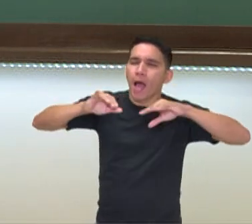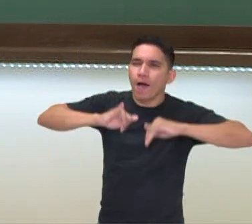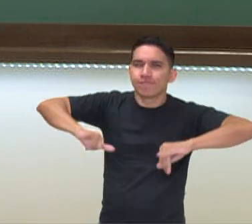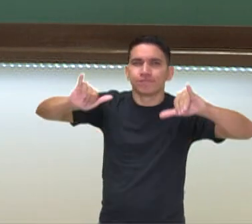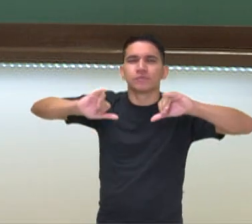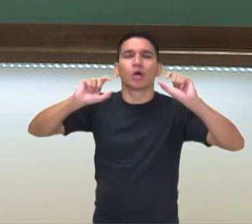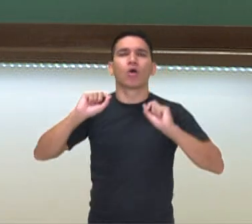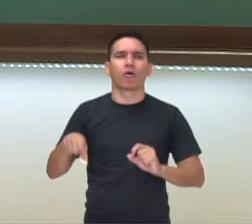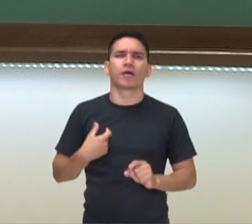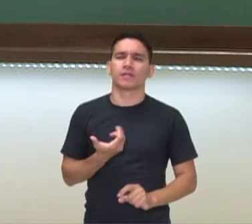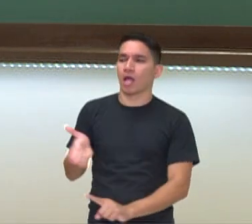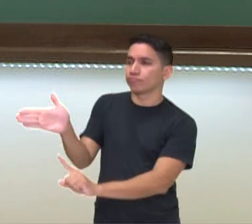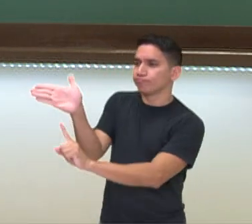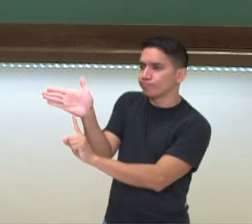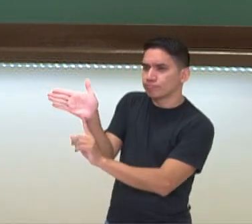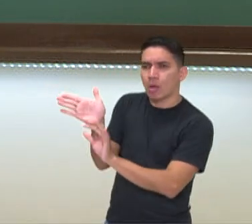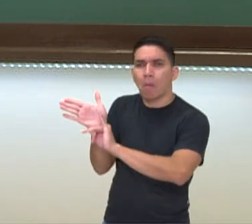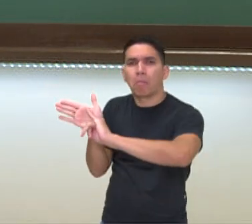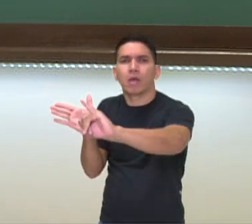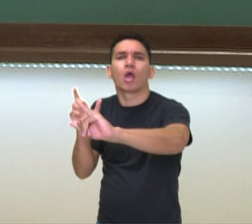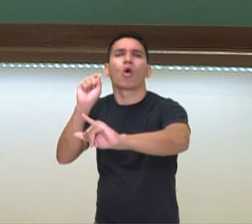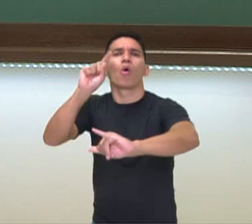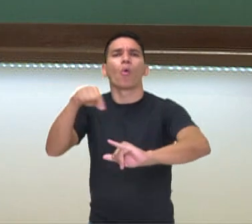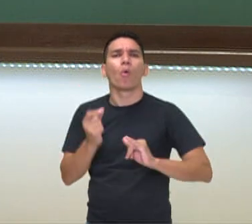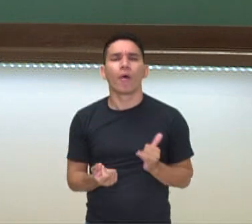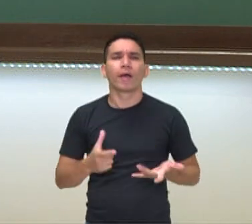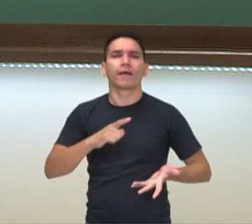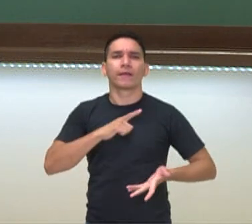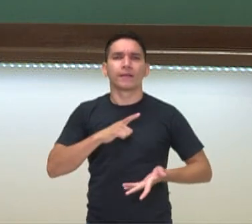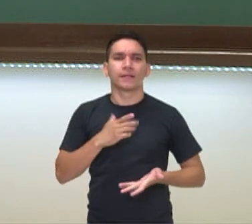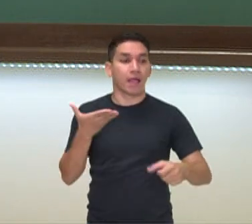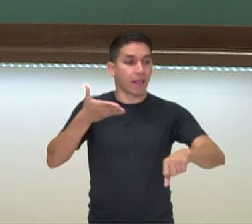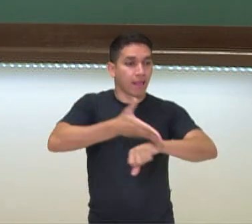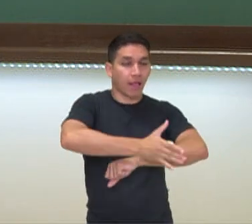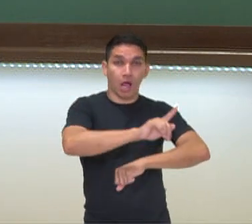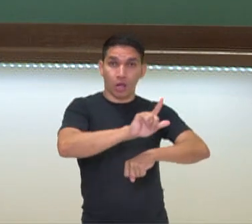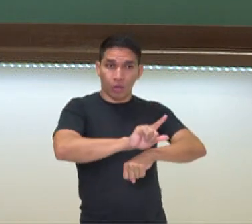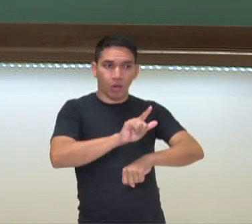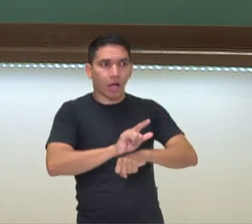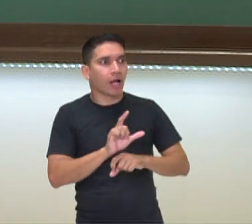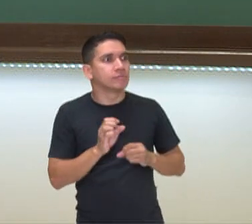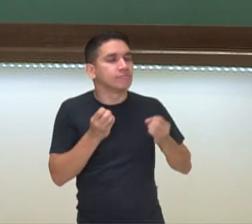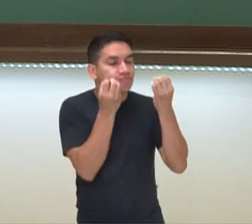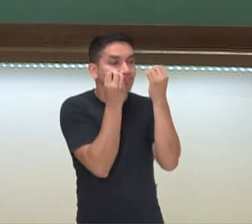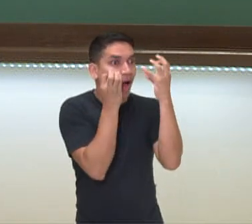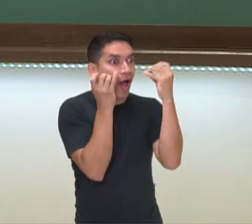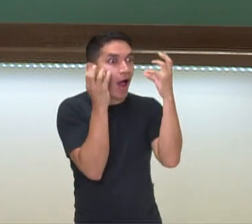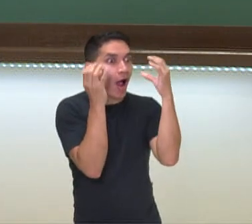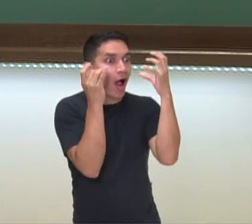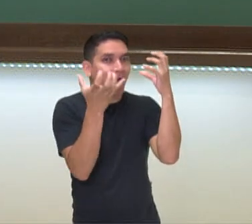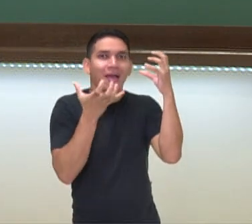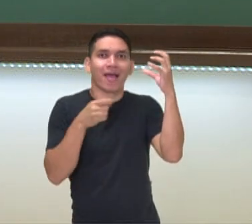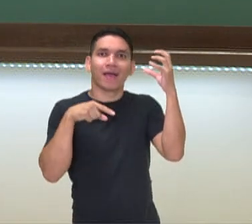não vimos placas publicitárias, nós não entramos em uma loja e vimos algo assim que parecia ser o melhor negócio do mundo,